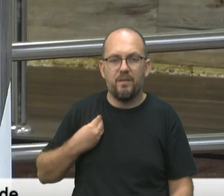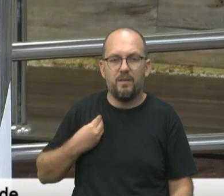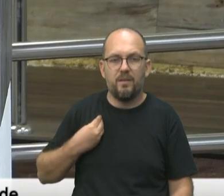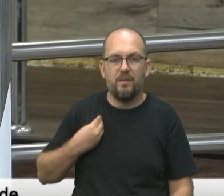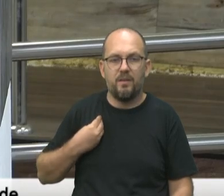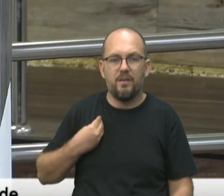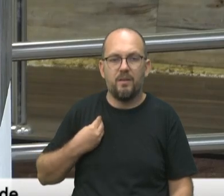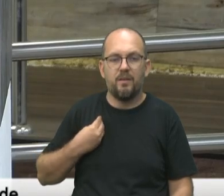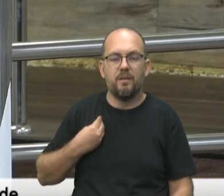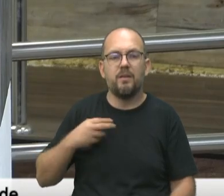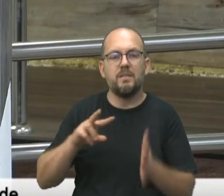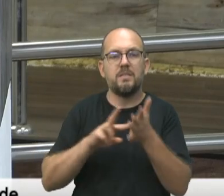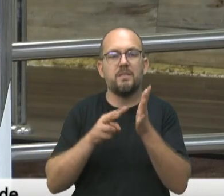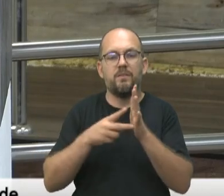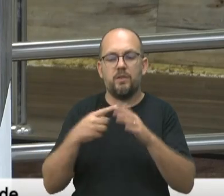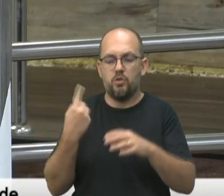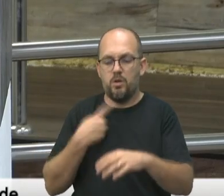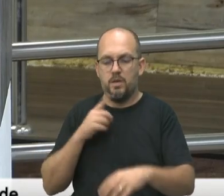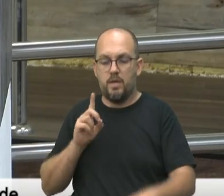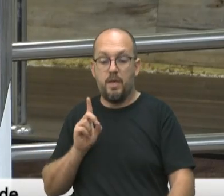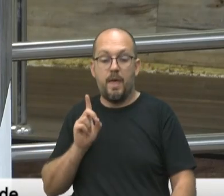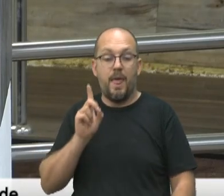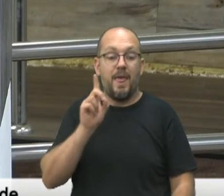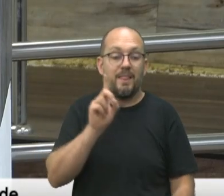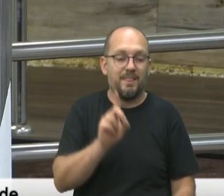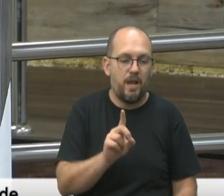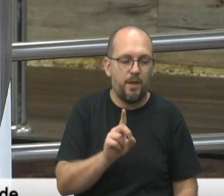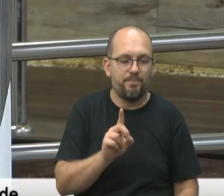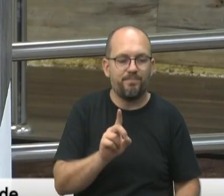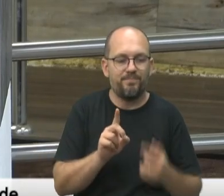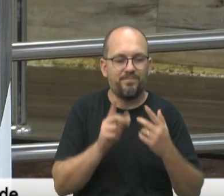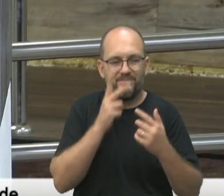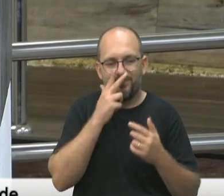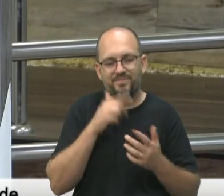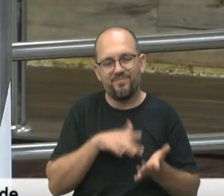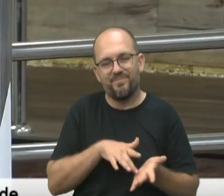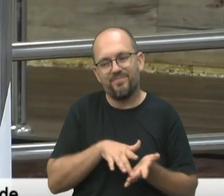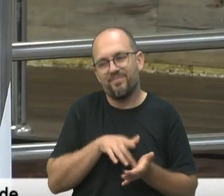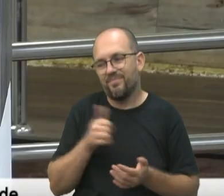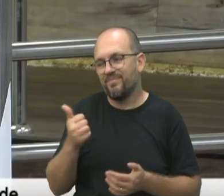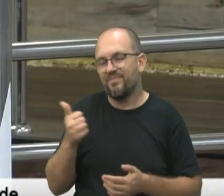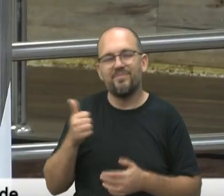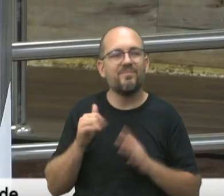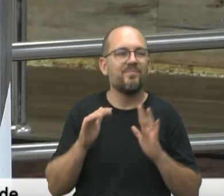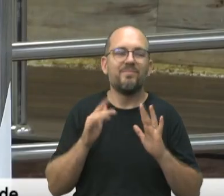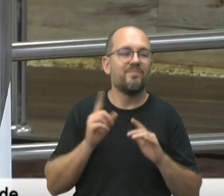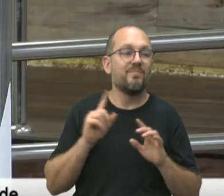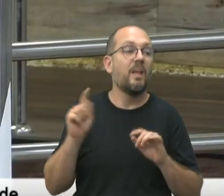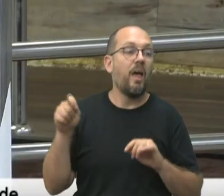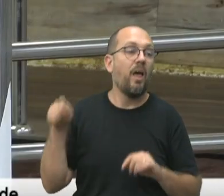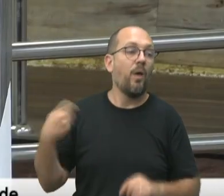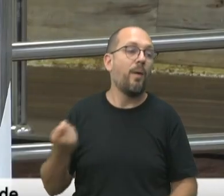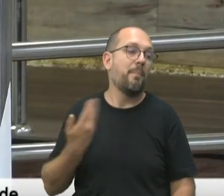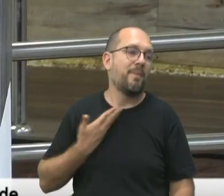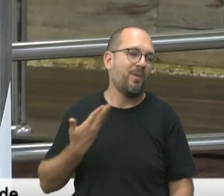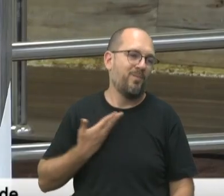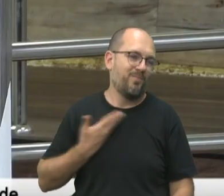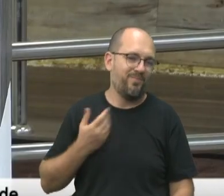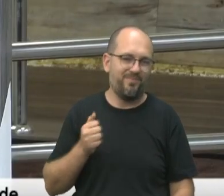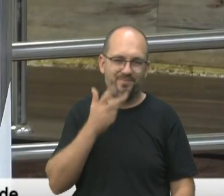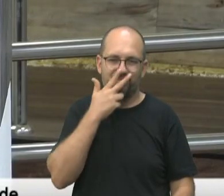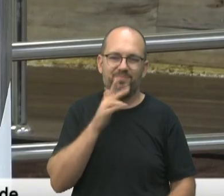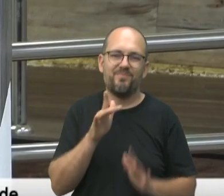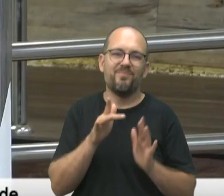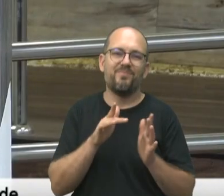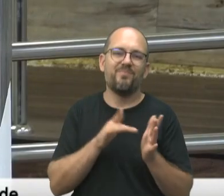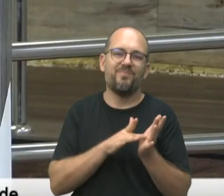é a gente entrar num espaço e a gente ter que fingir que o namorado é amigo, que a gente tem que fingir